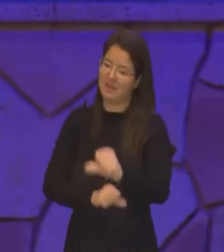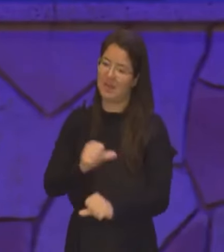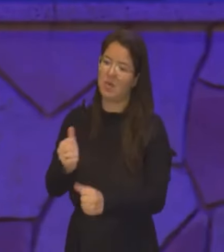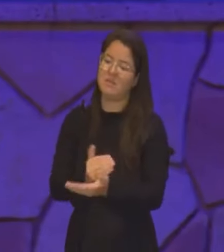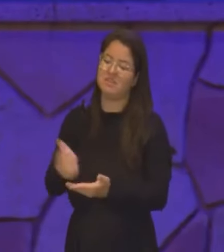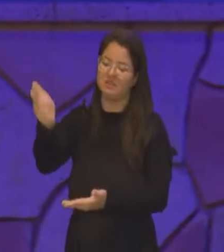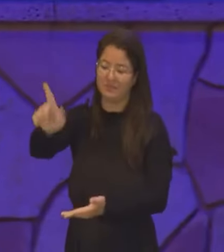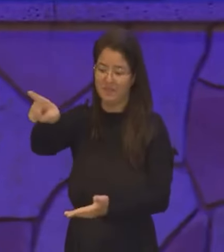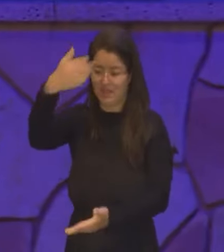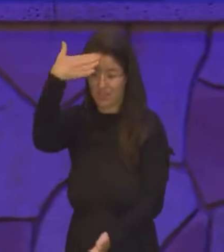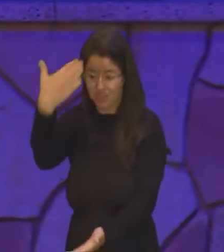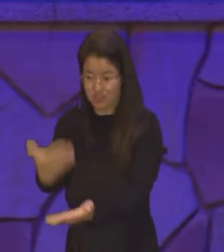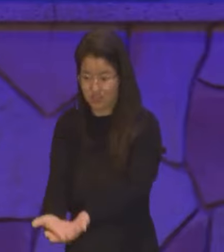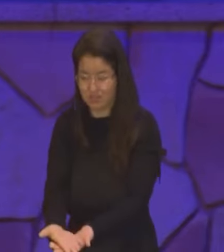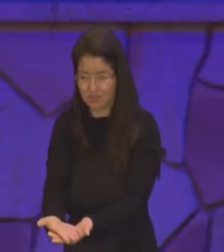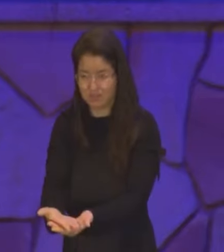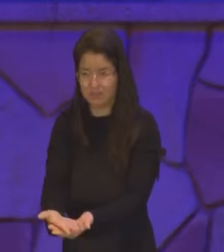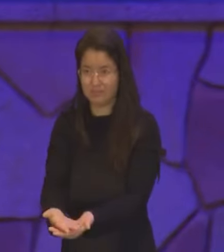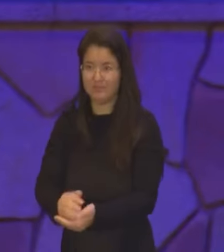Você crê nisso?